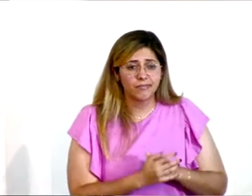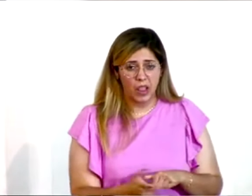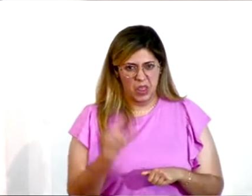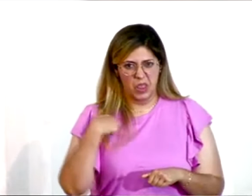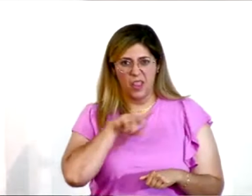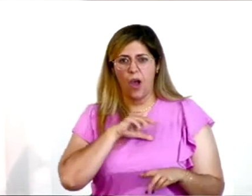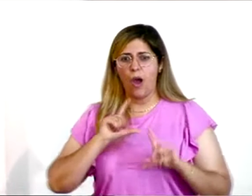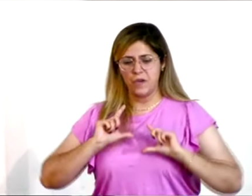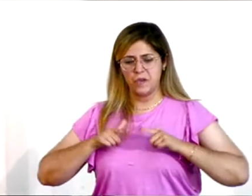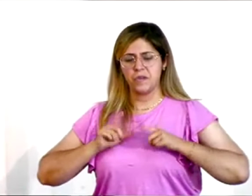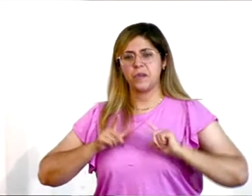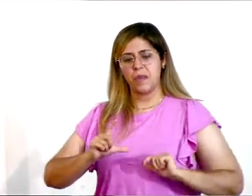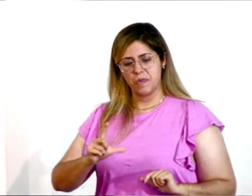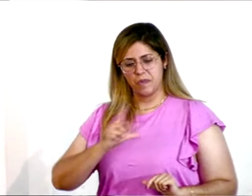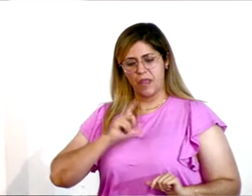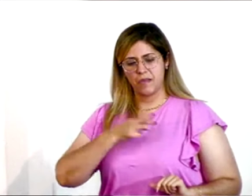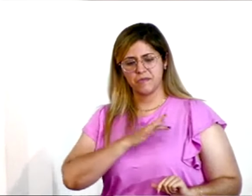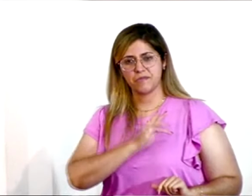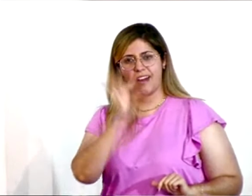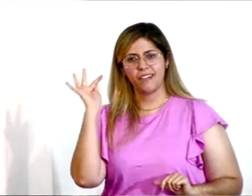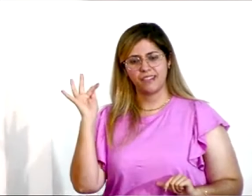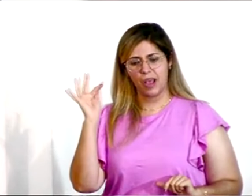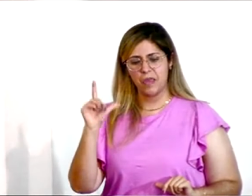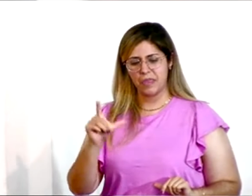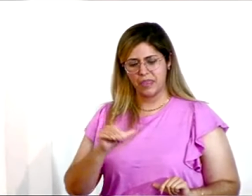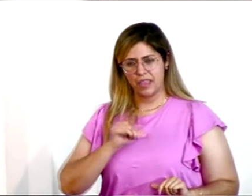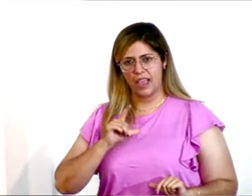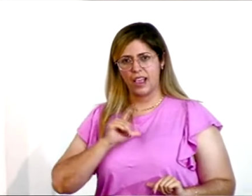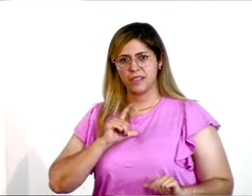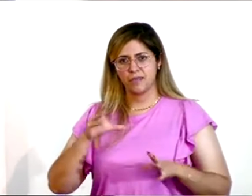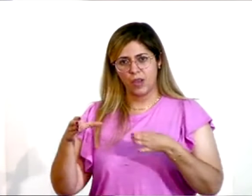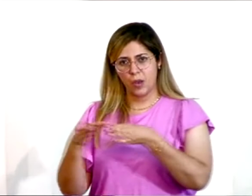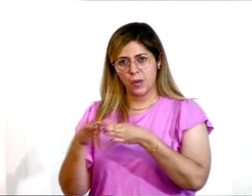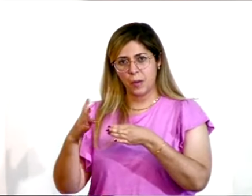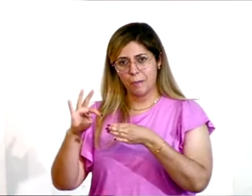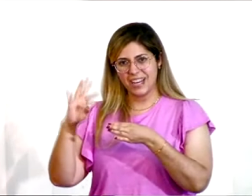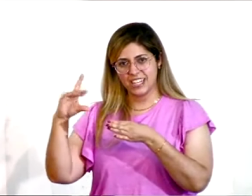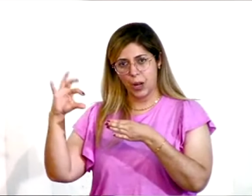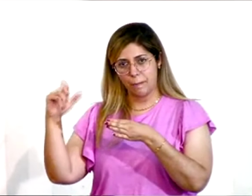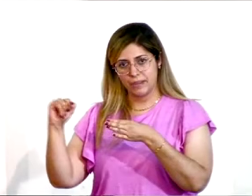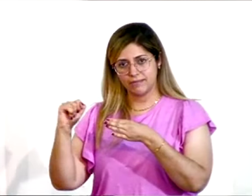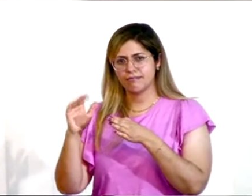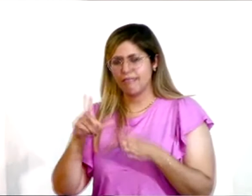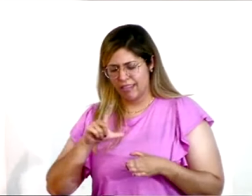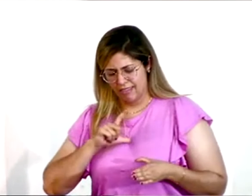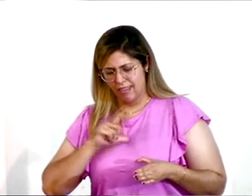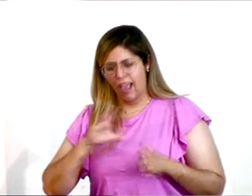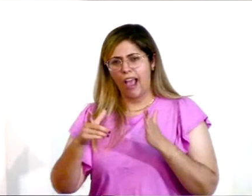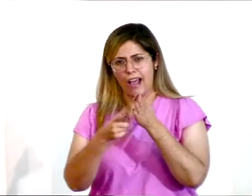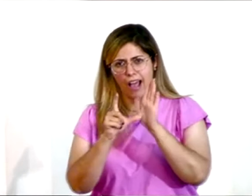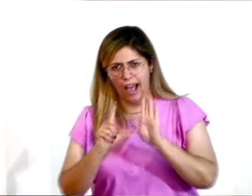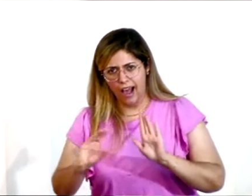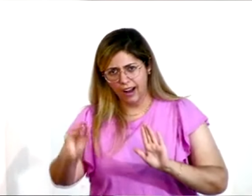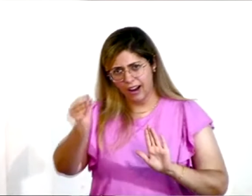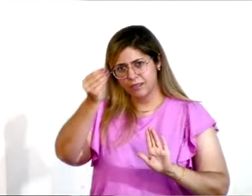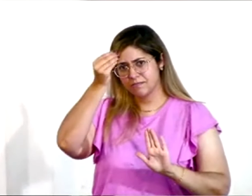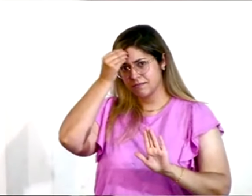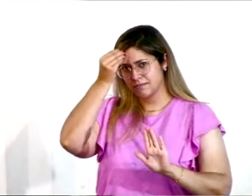temos, eu, fariseu de fariseus, da tribo de Benjamim, conheço os mandamentos, conheço